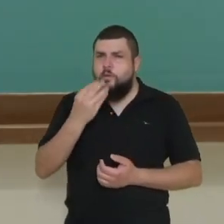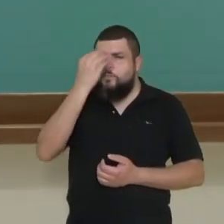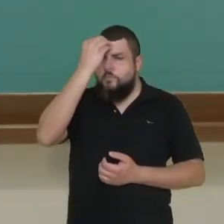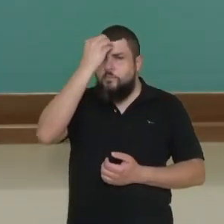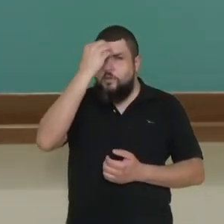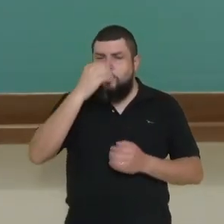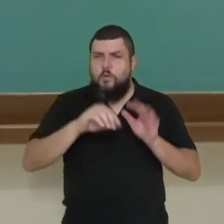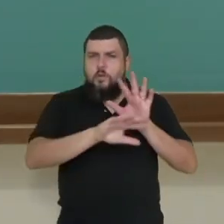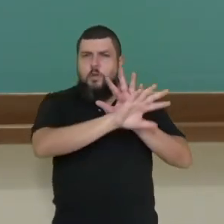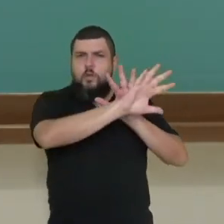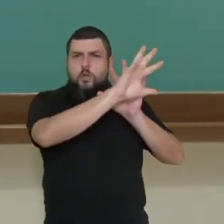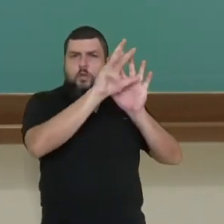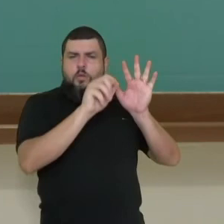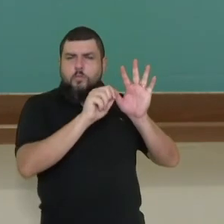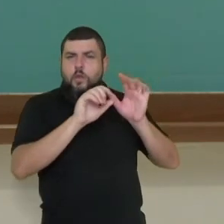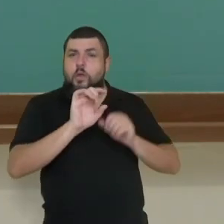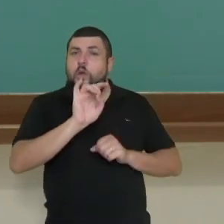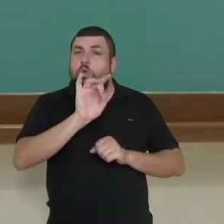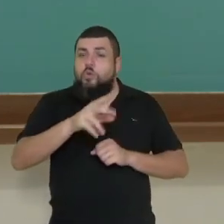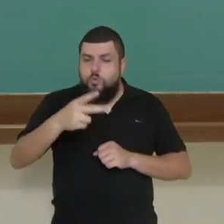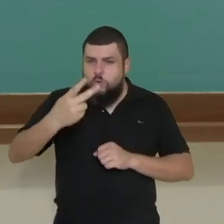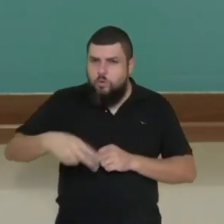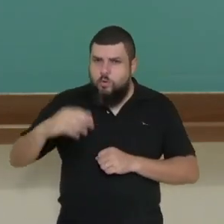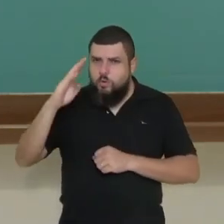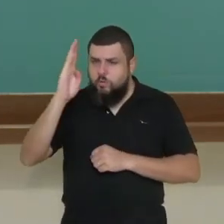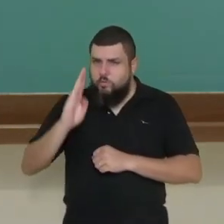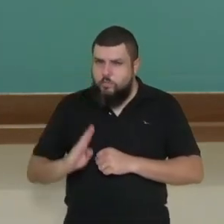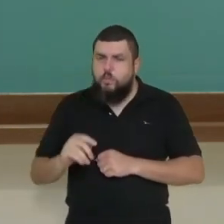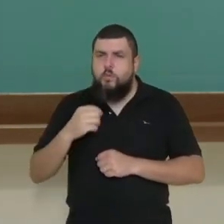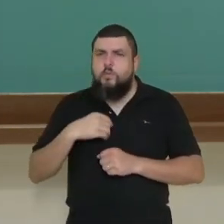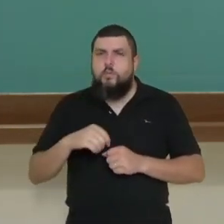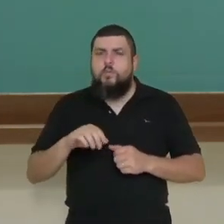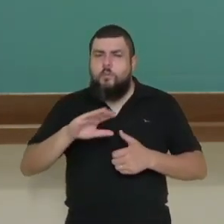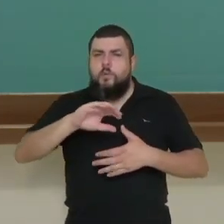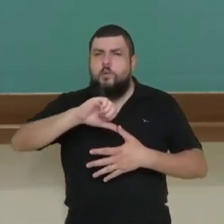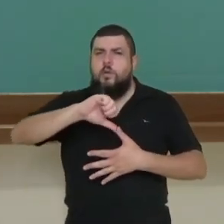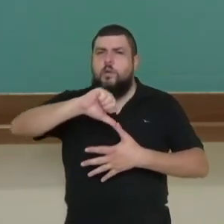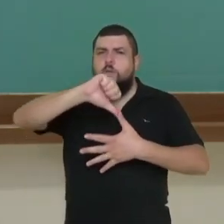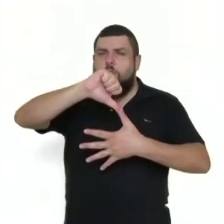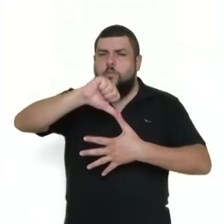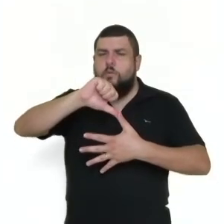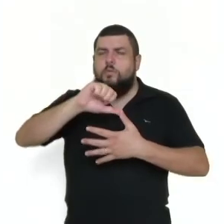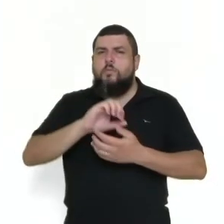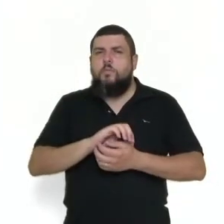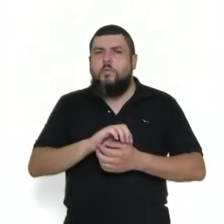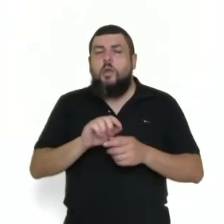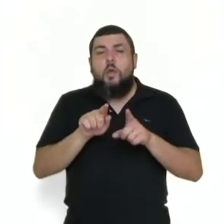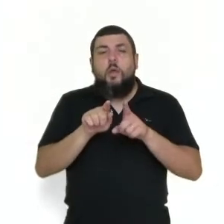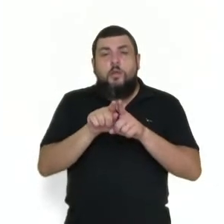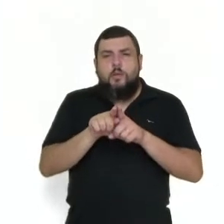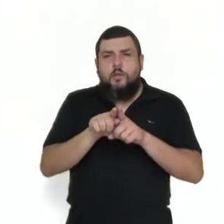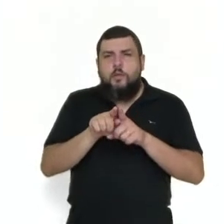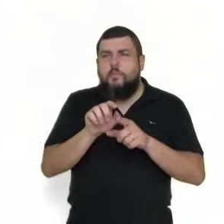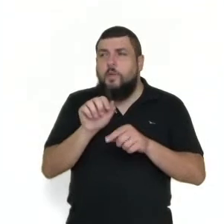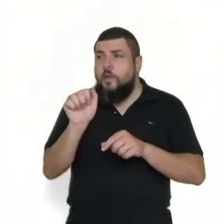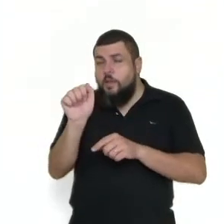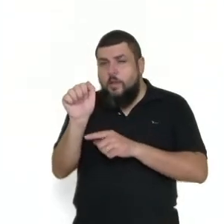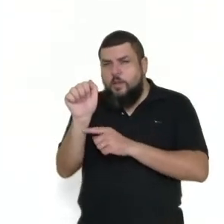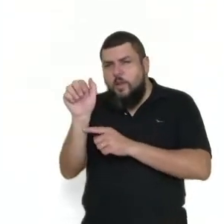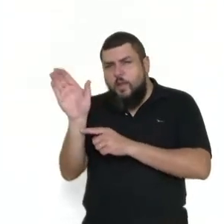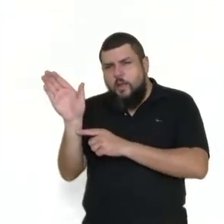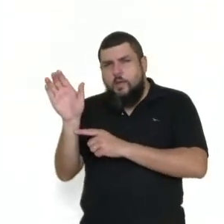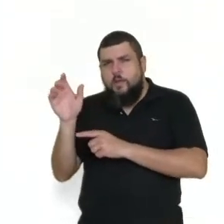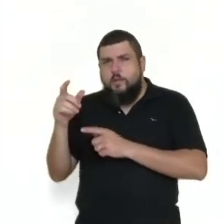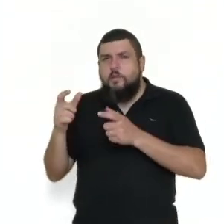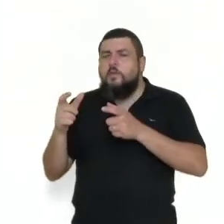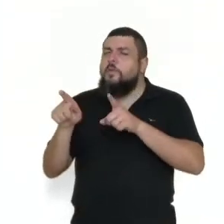nossa região aqui da América do Sul, ela pega toda a faixa ali. Então, por exemplo, na Ásia, né, ocorrem os orangotangos,